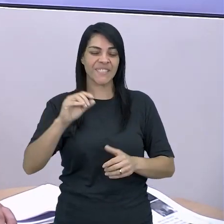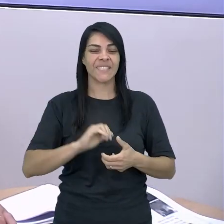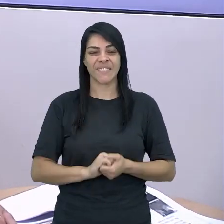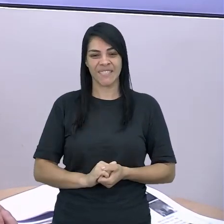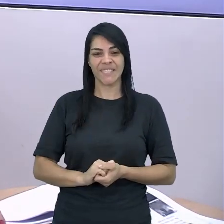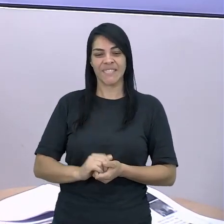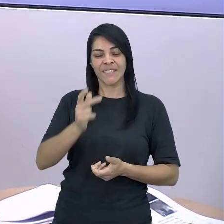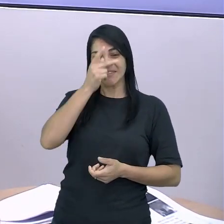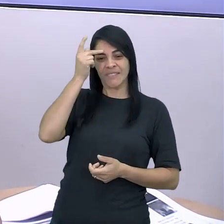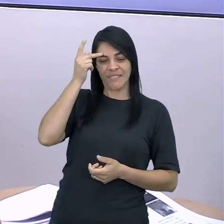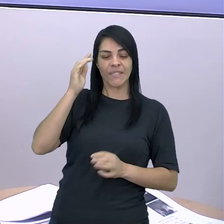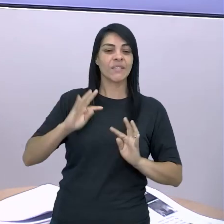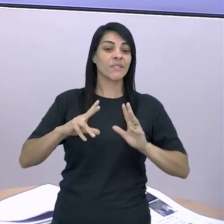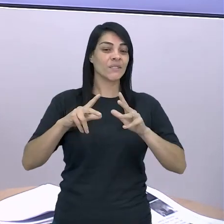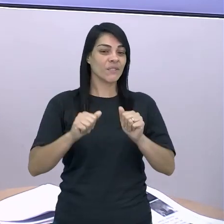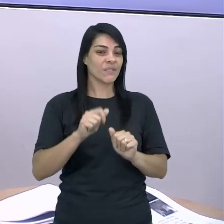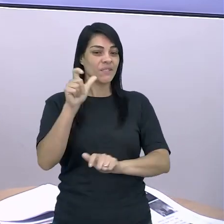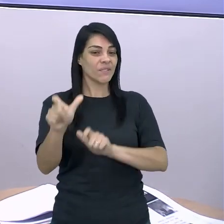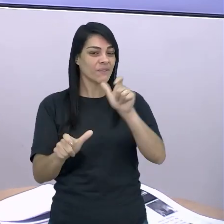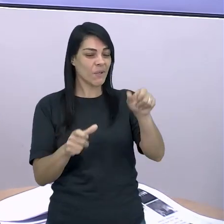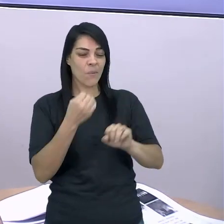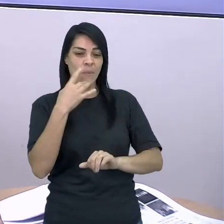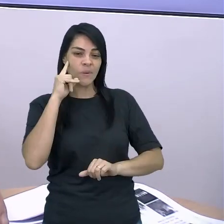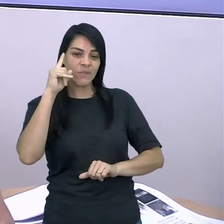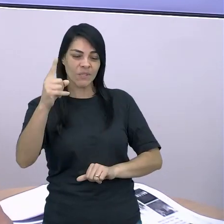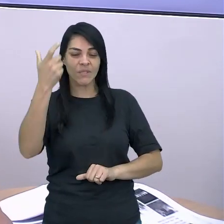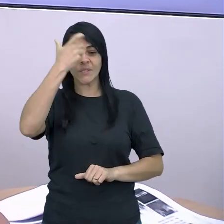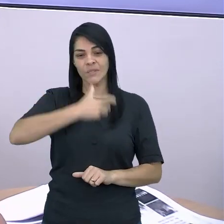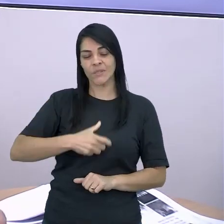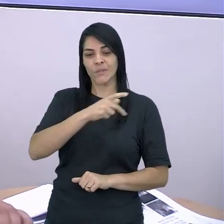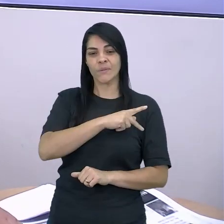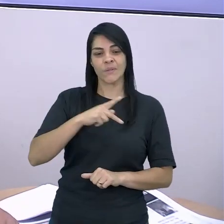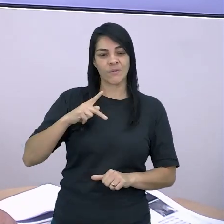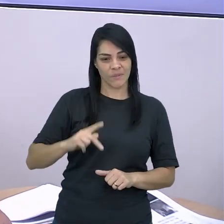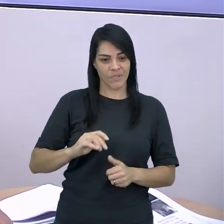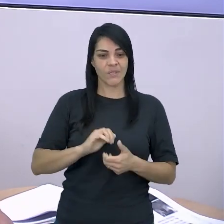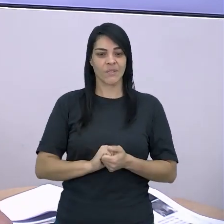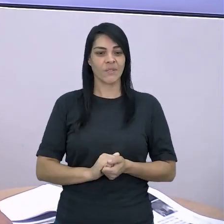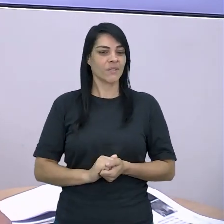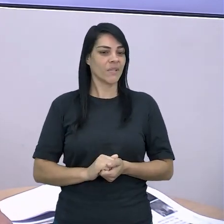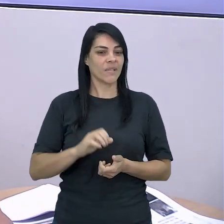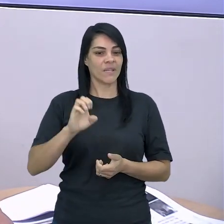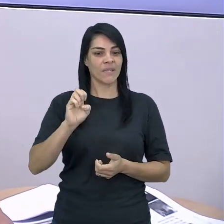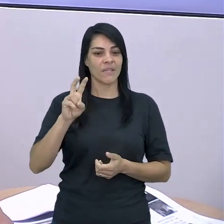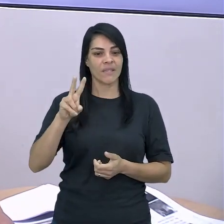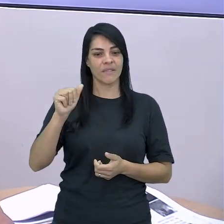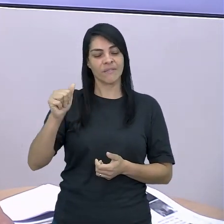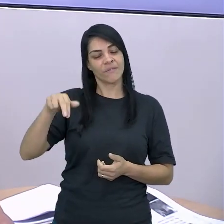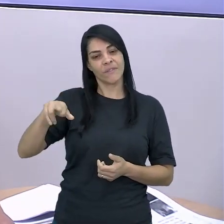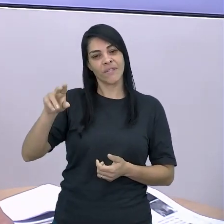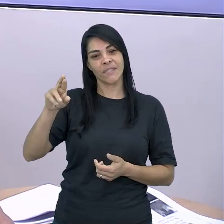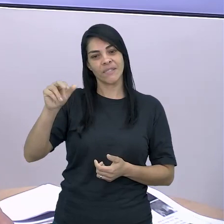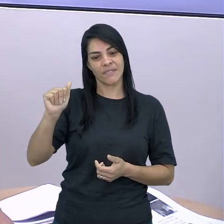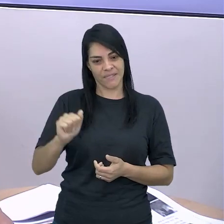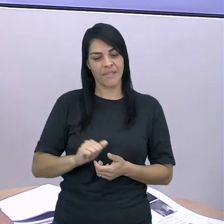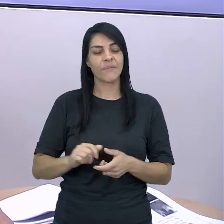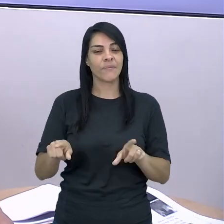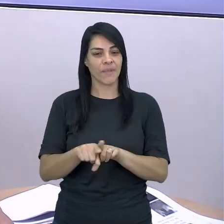galerinha, Alê, todo mundo. Eu sou a professora Evandra Cavinato, também professora de inglês da